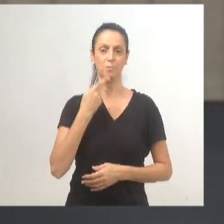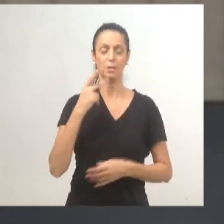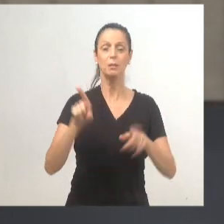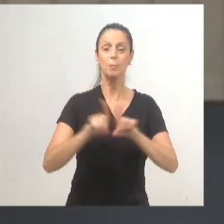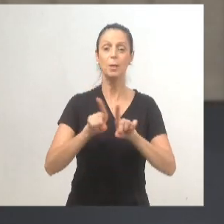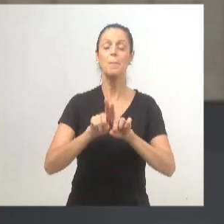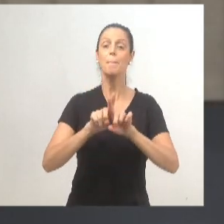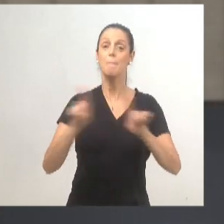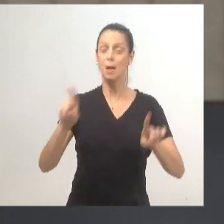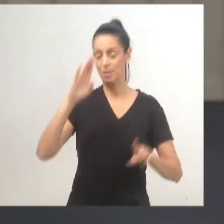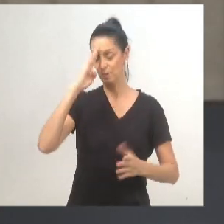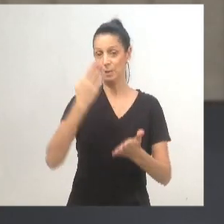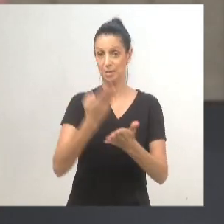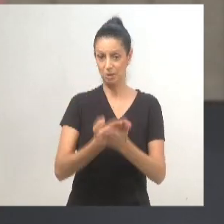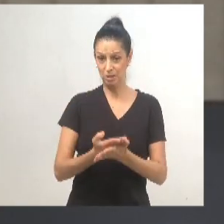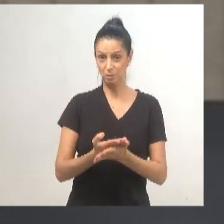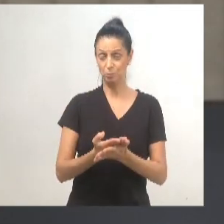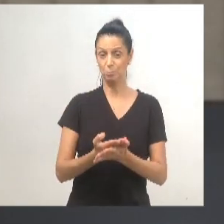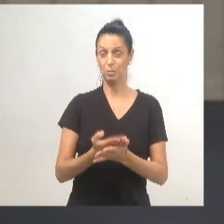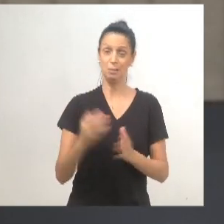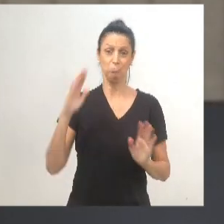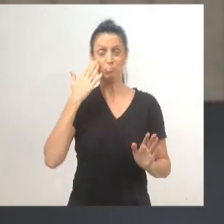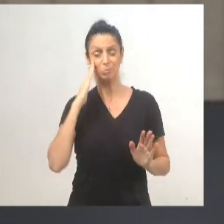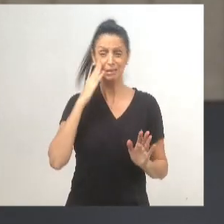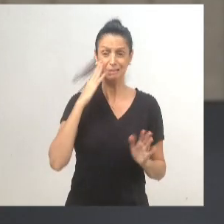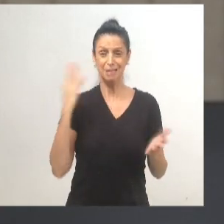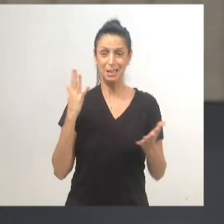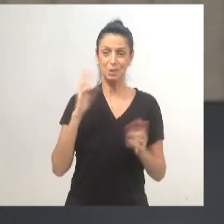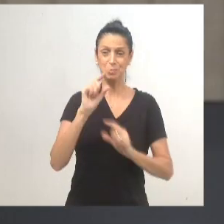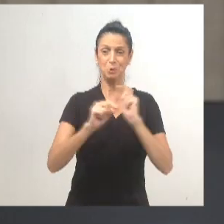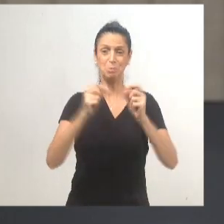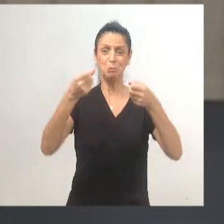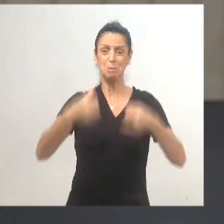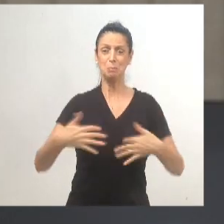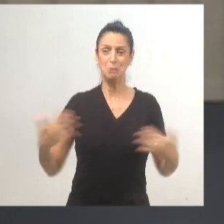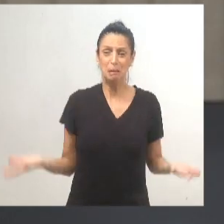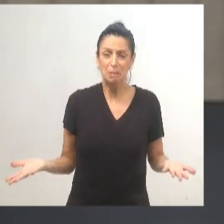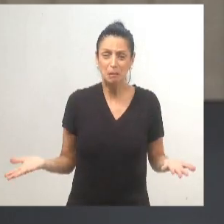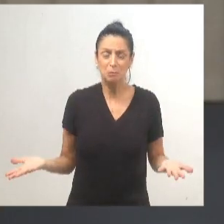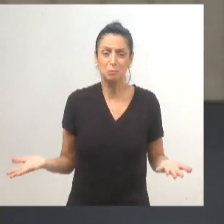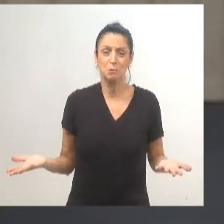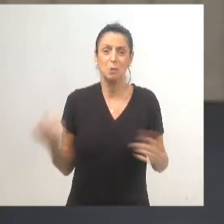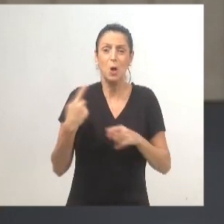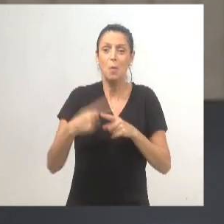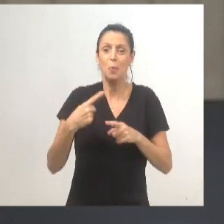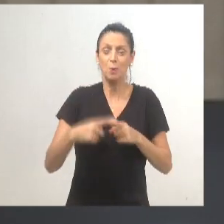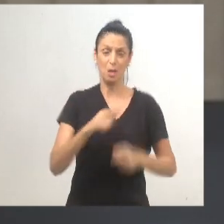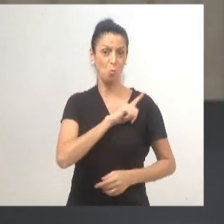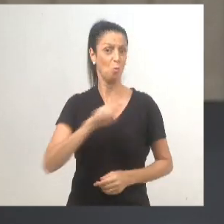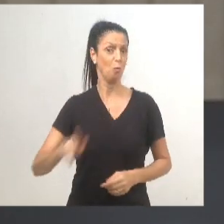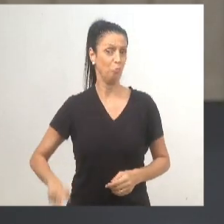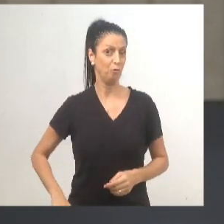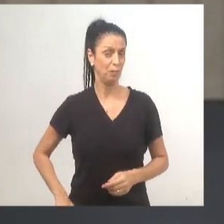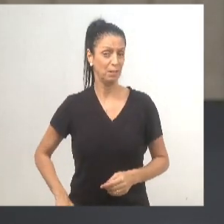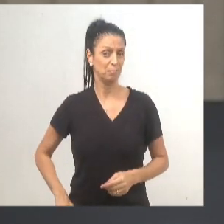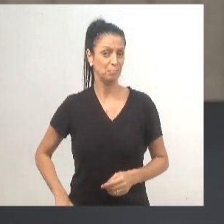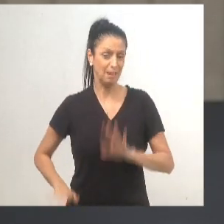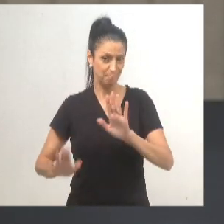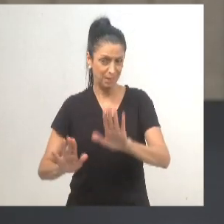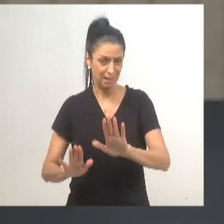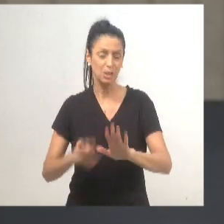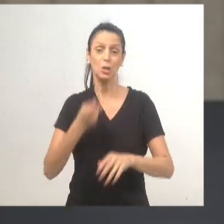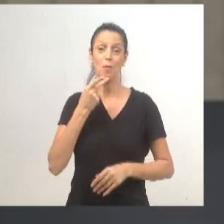mas acredito também que eu não estou entendendo muito a fala de Vossa Excelência, porque o governo, Vossa Excelência está